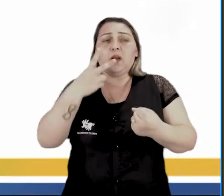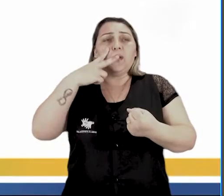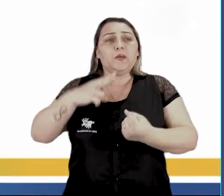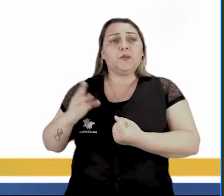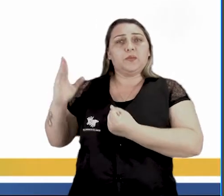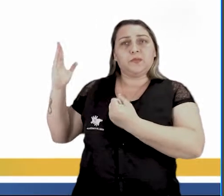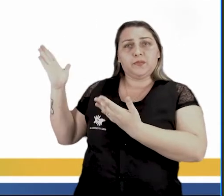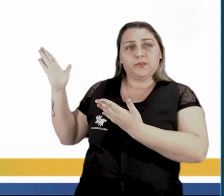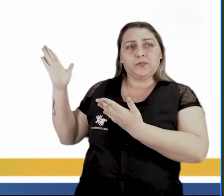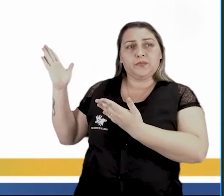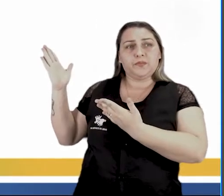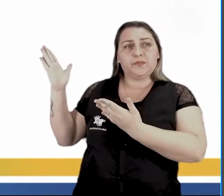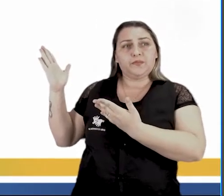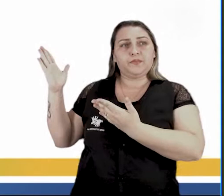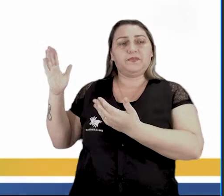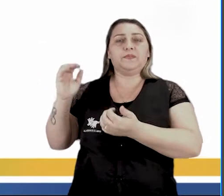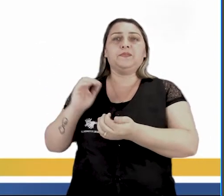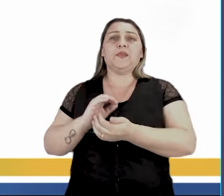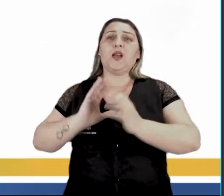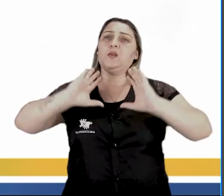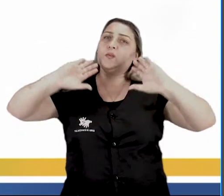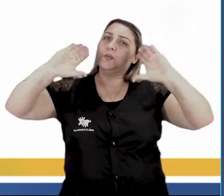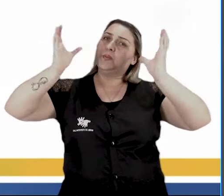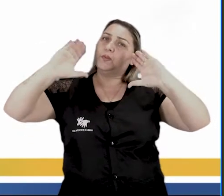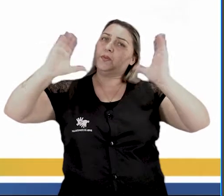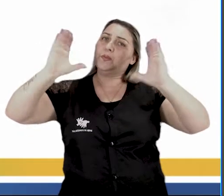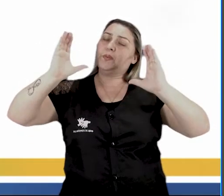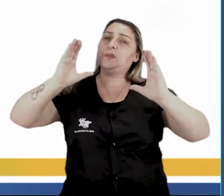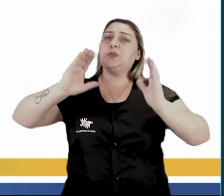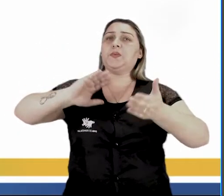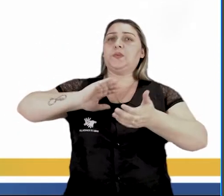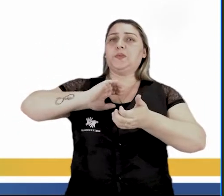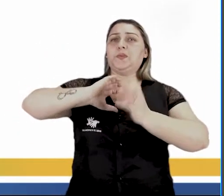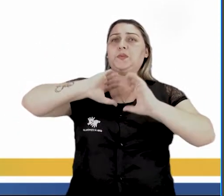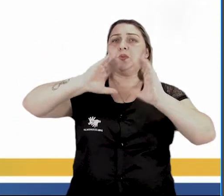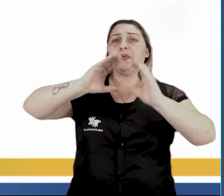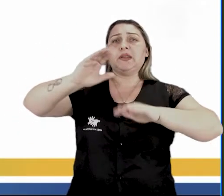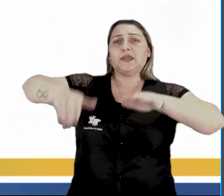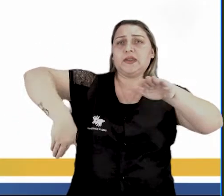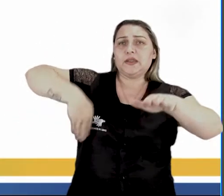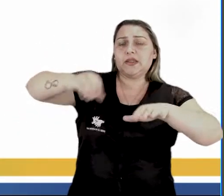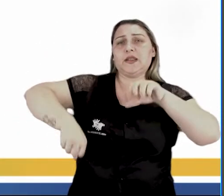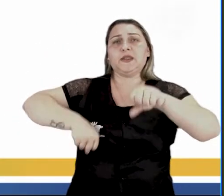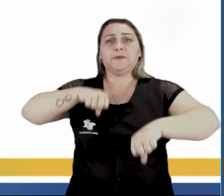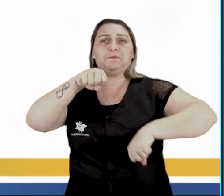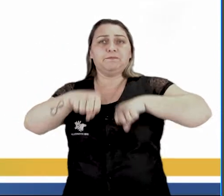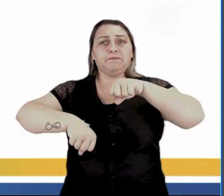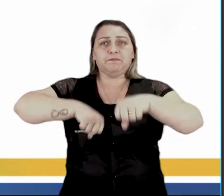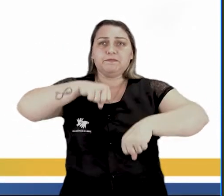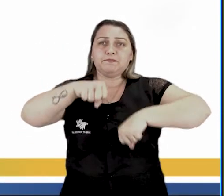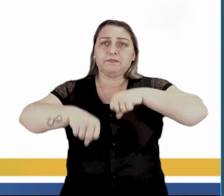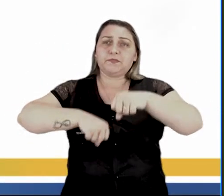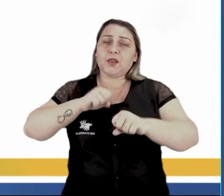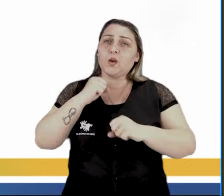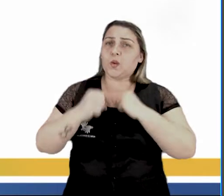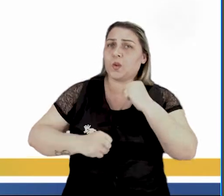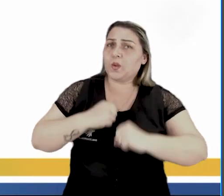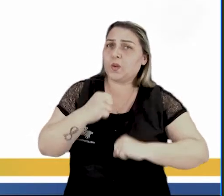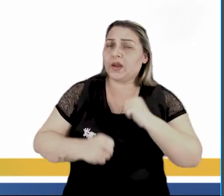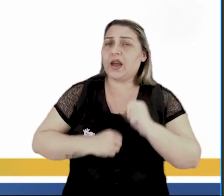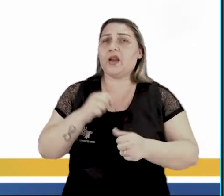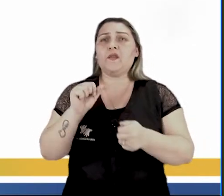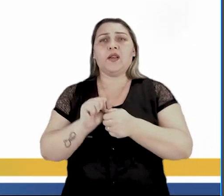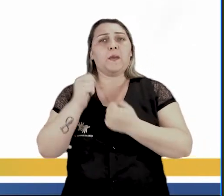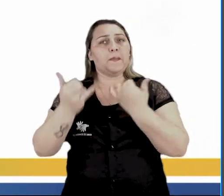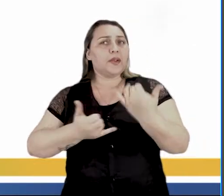aí na imagem para vocês, jogar vôlei, jogar futsal, nadar, andar de bicicleta, correr, fazer